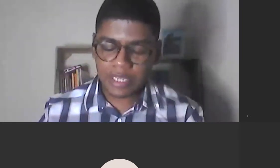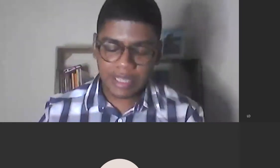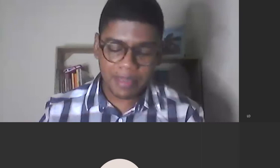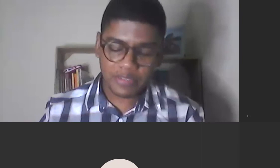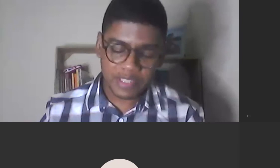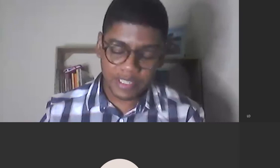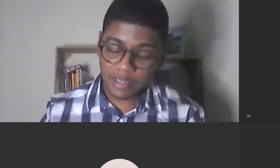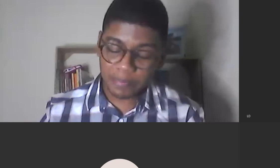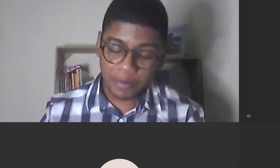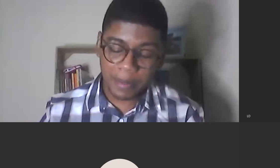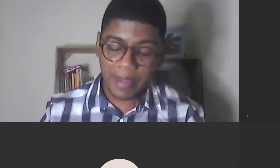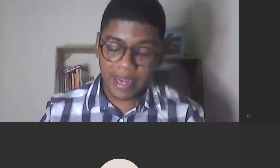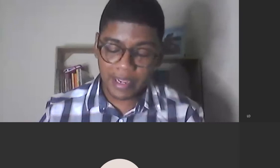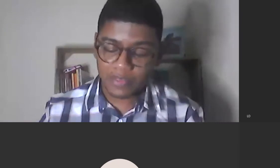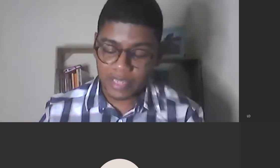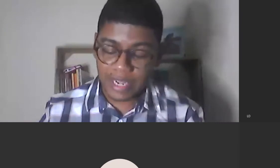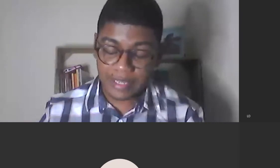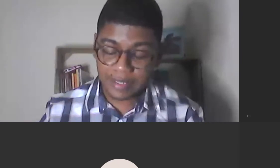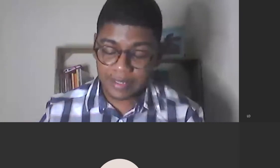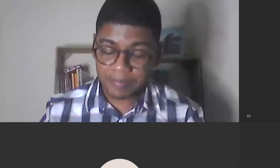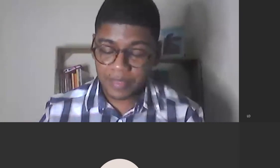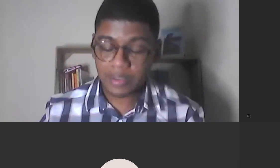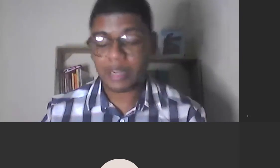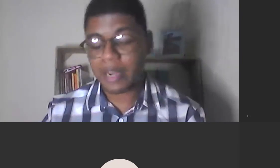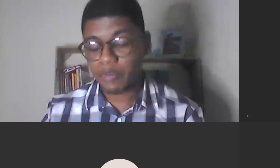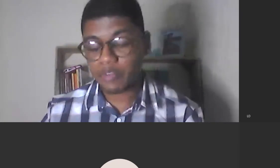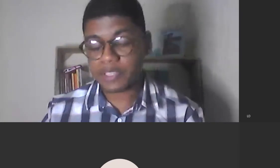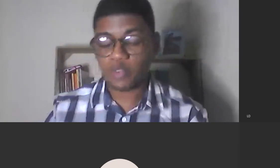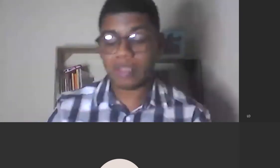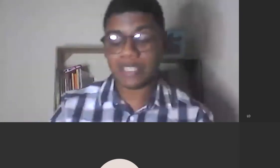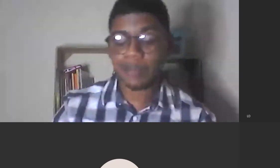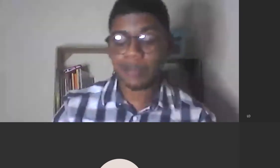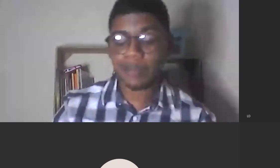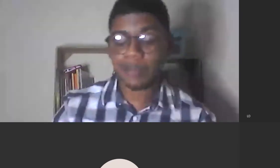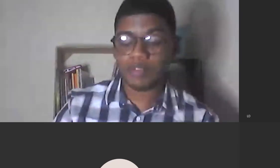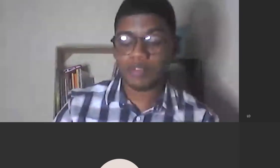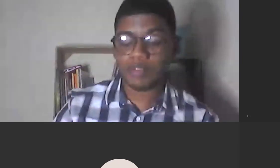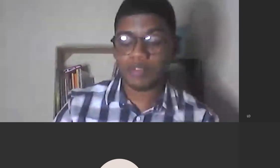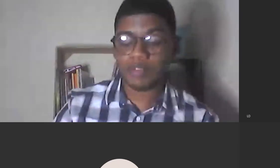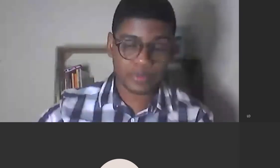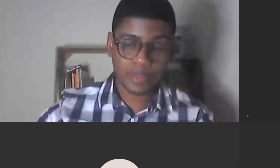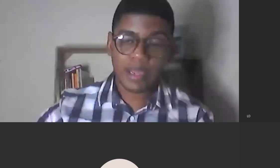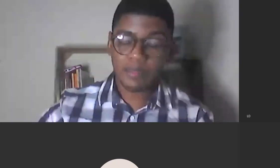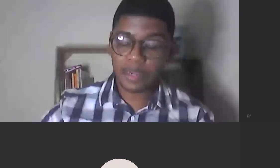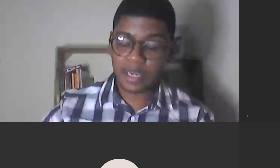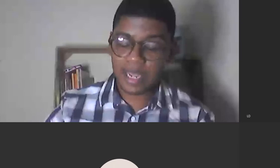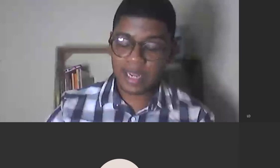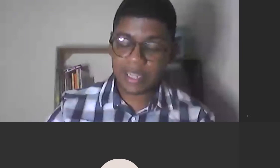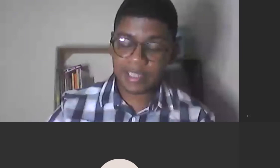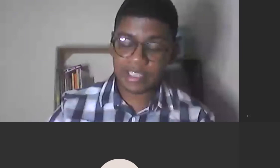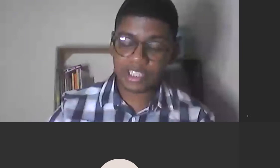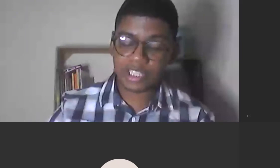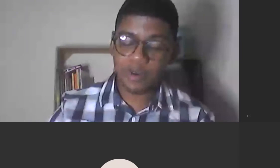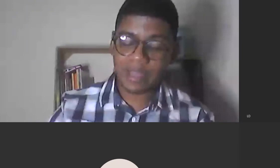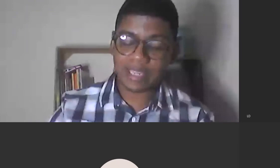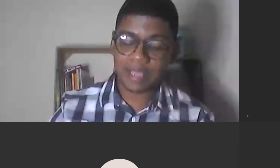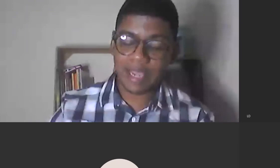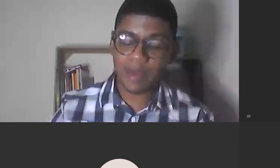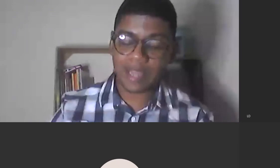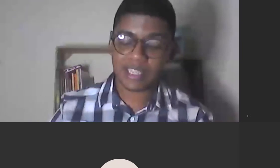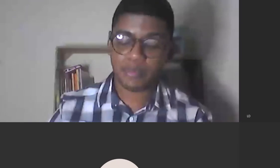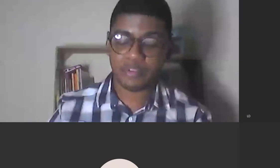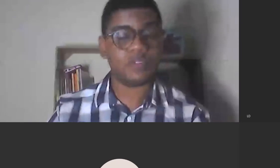eu queria saber de vocês, assim, eu preparei alguns sinais, eu ia trabalhar com vocês, começar trabalhando com vocês verbos, porque na realidade